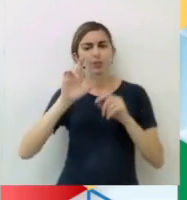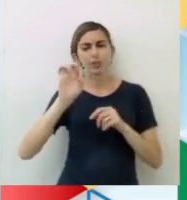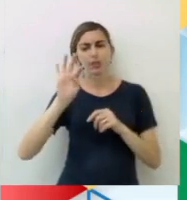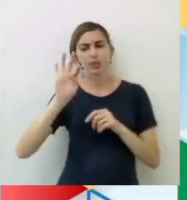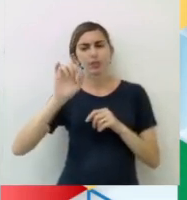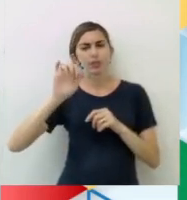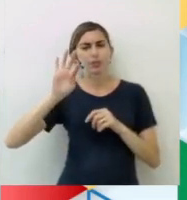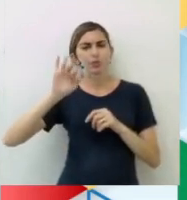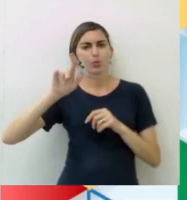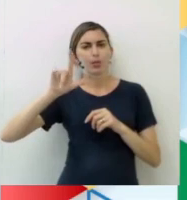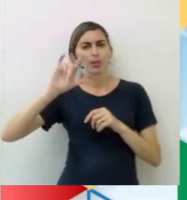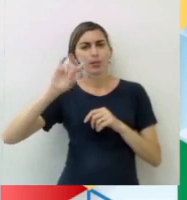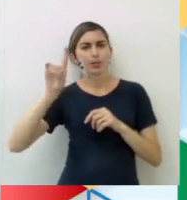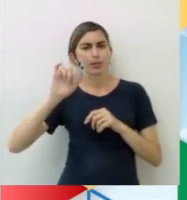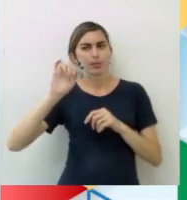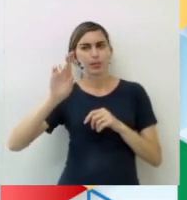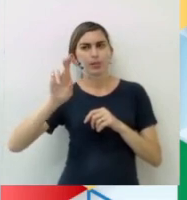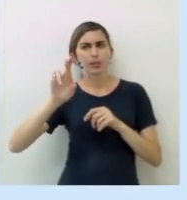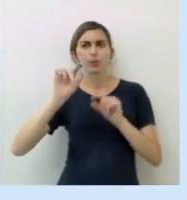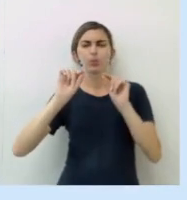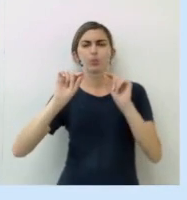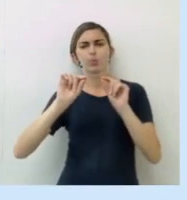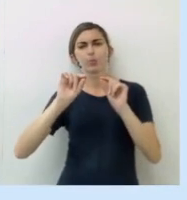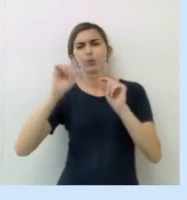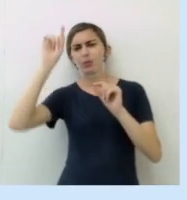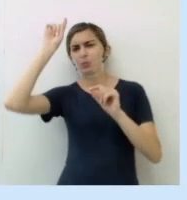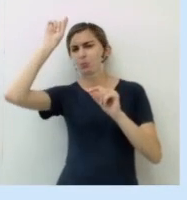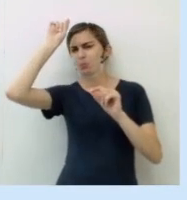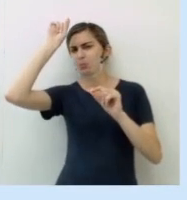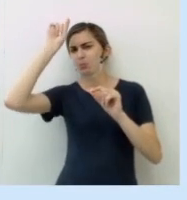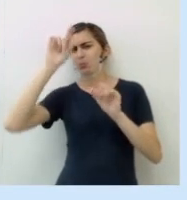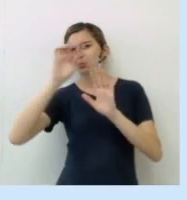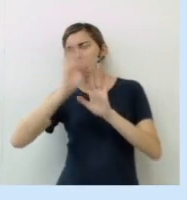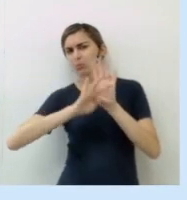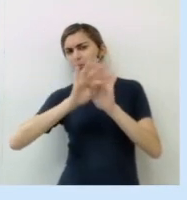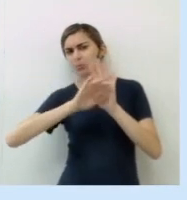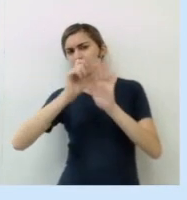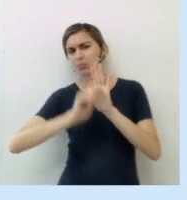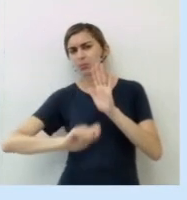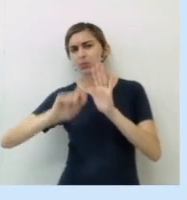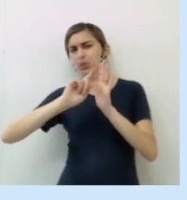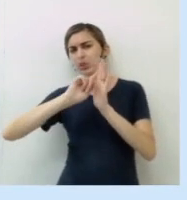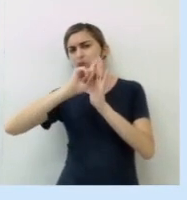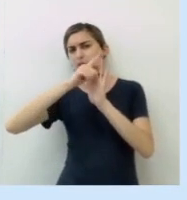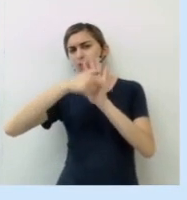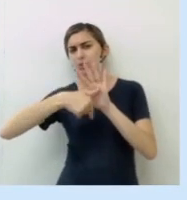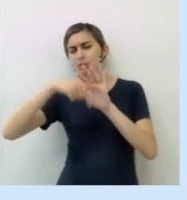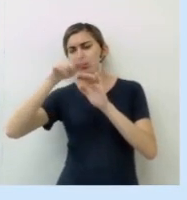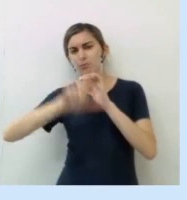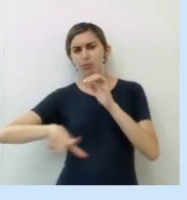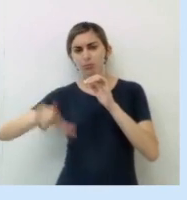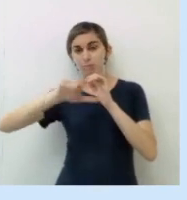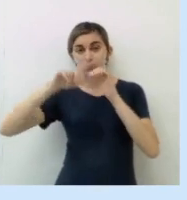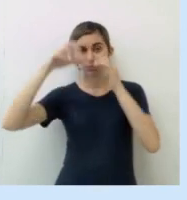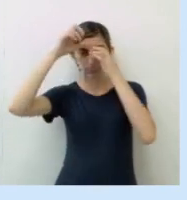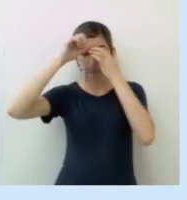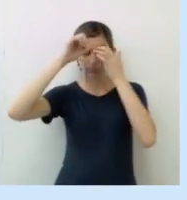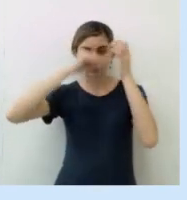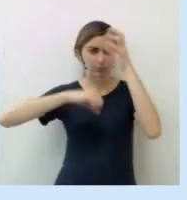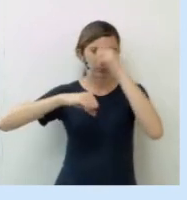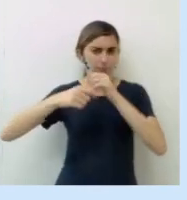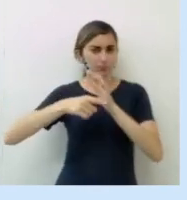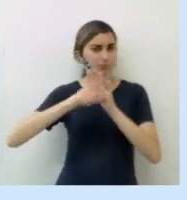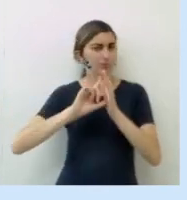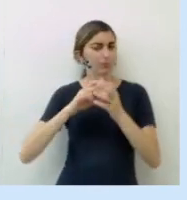retextualizar gêneros literários. O que é retextualizar? O que são gêneros literários? Vamos aprender, mas